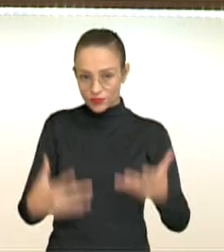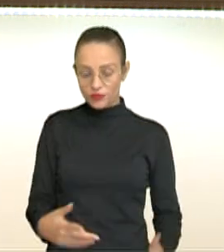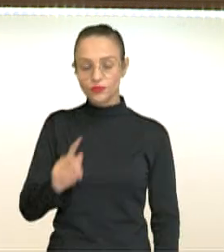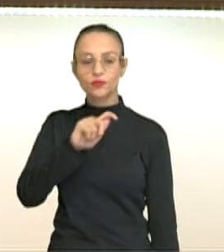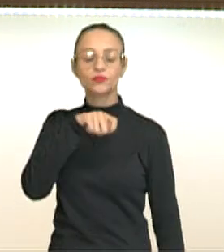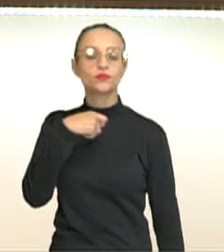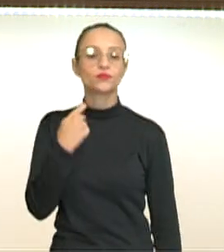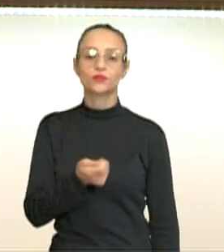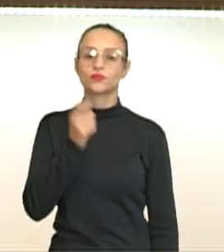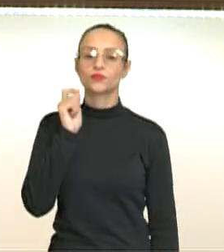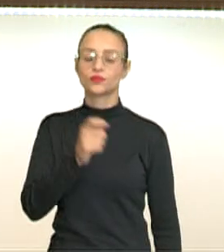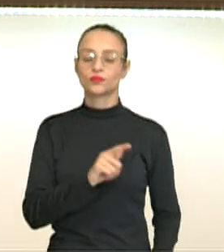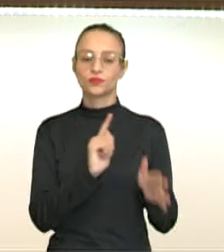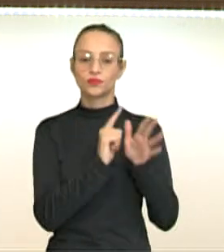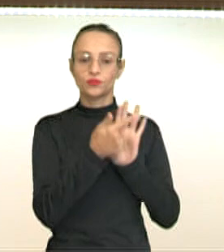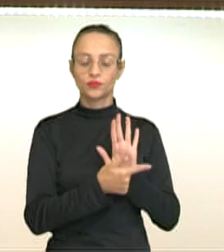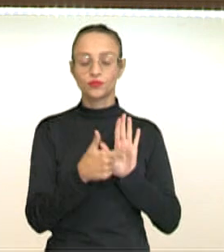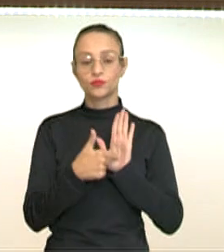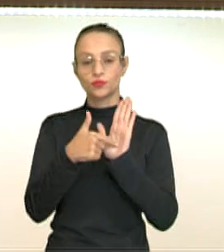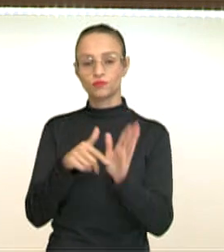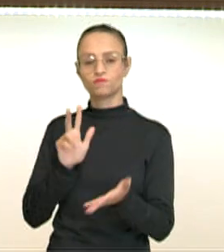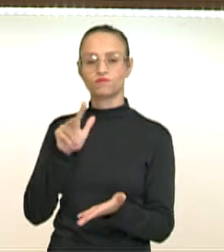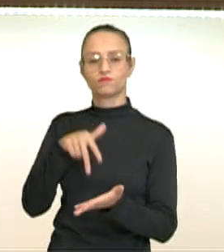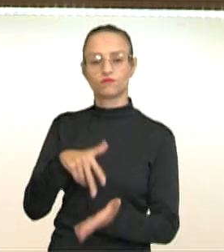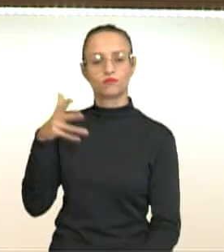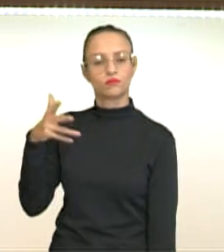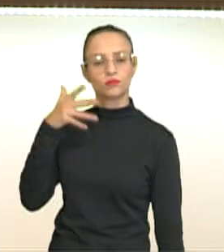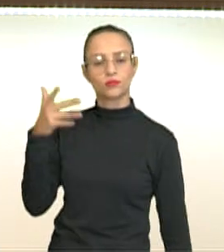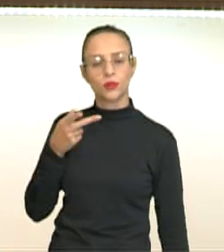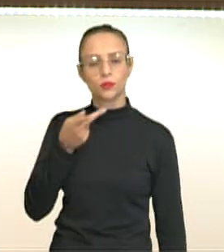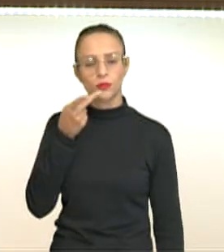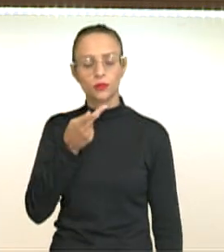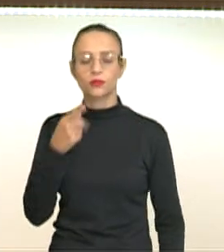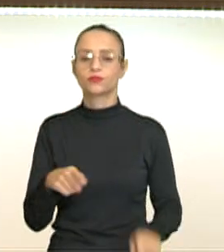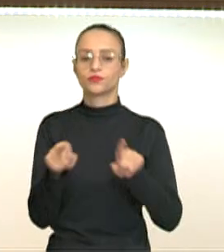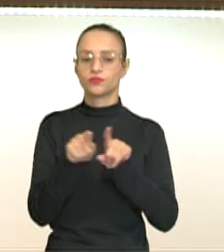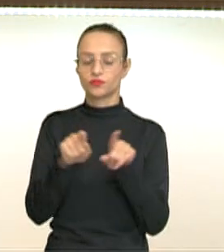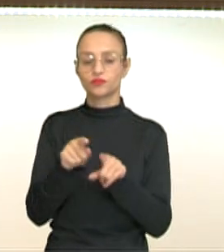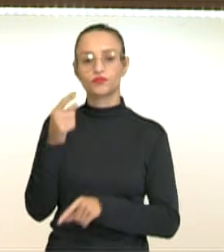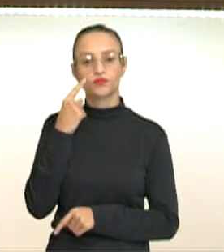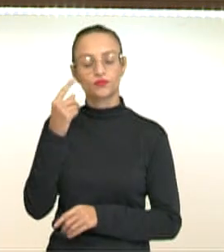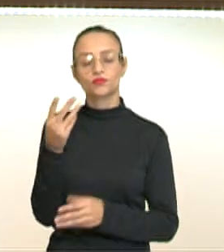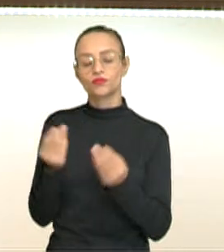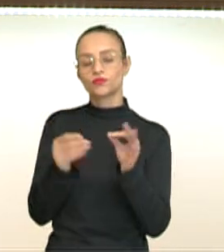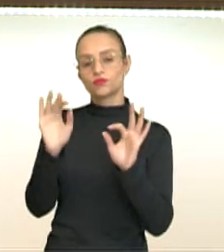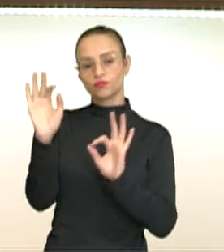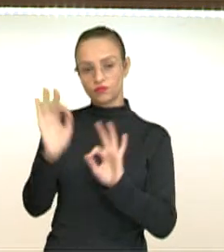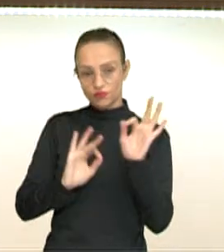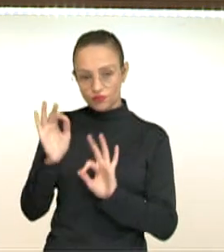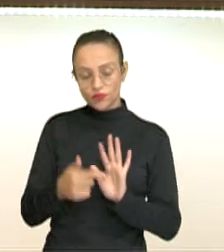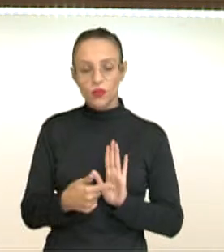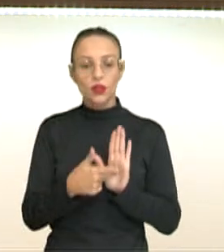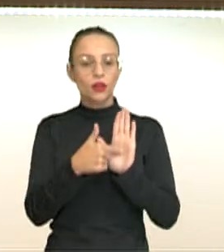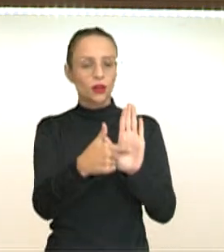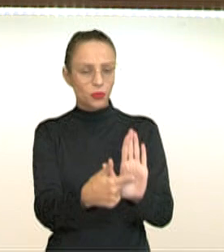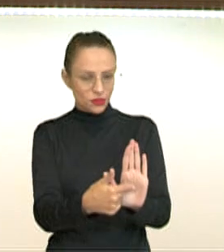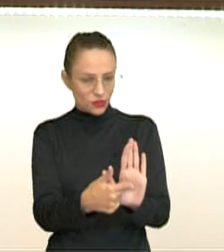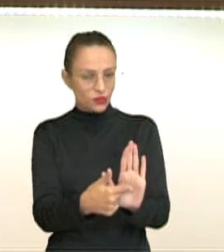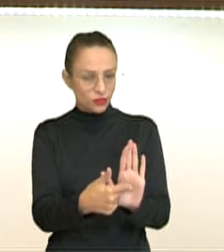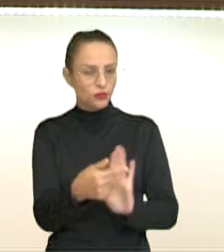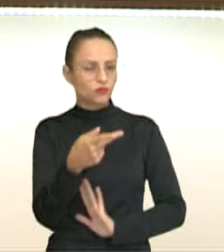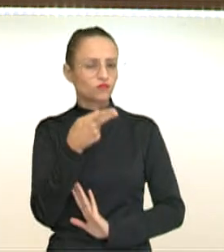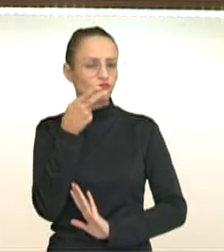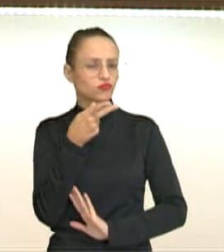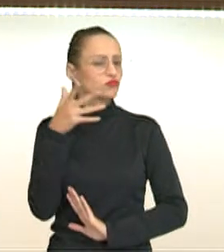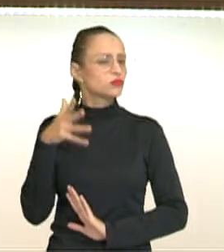de apresentação oral. Também vamos aprender a elaborar e planejar uma apresentação oral. Vamos lá? O que